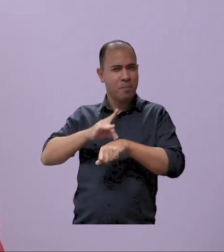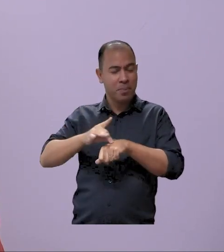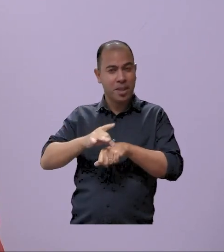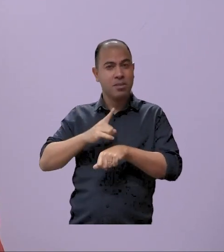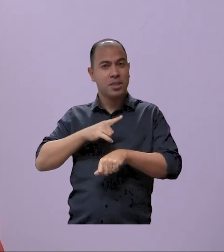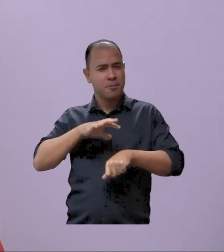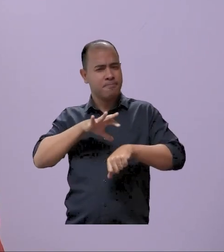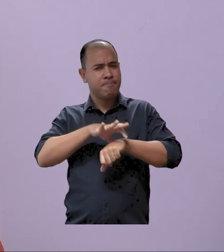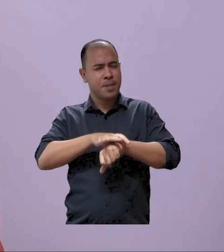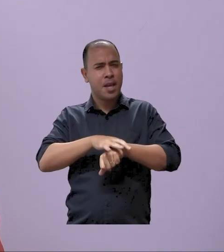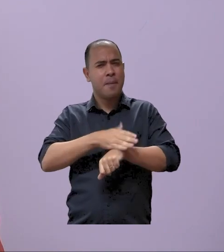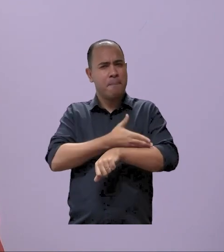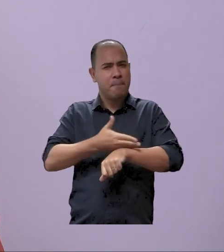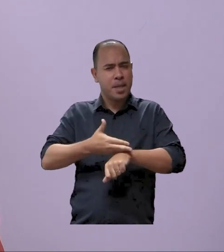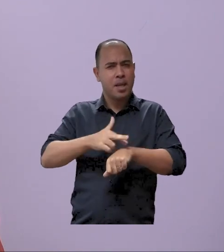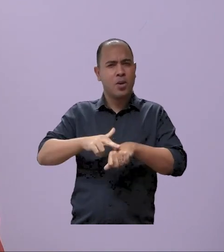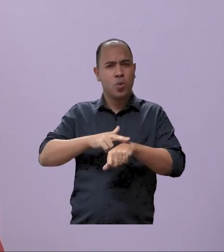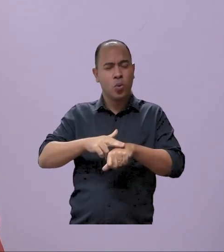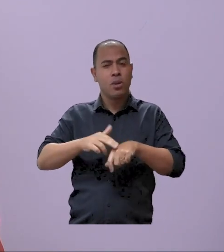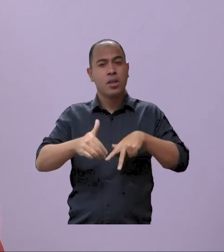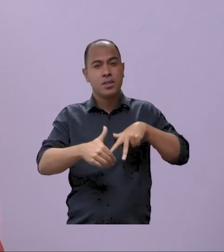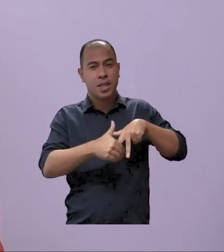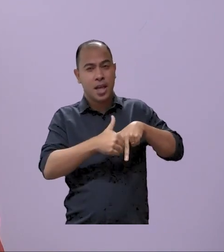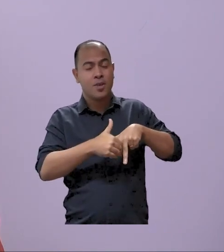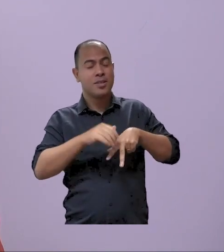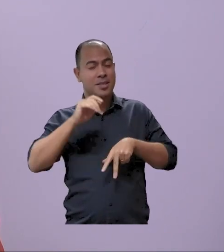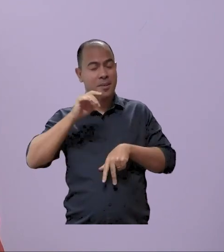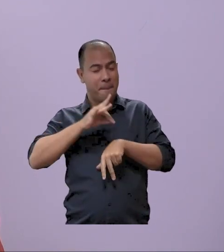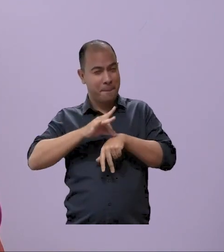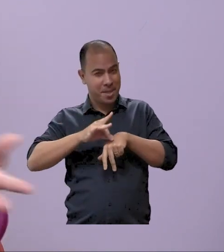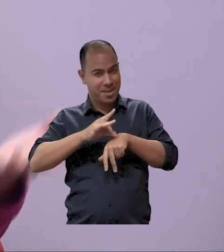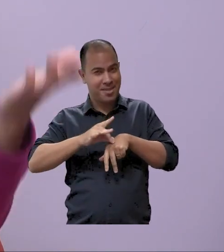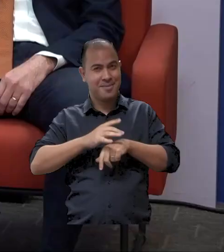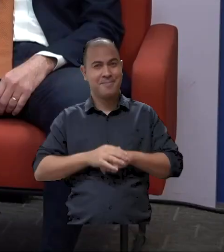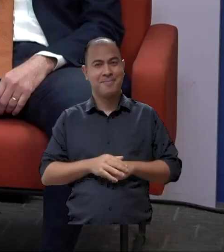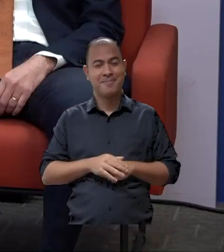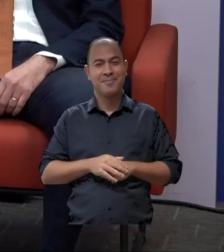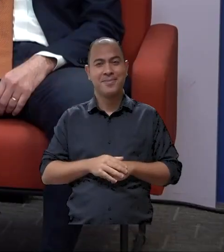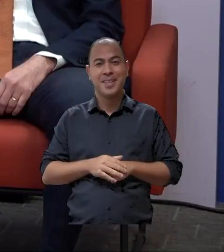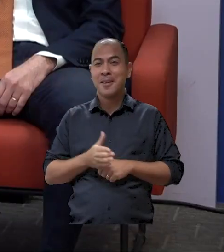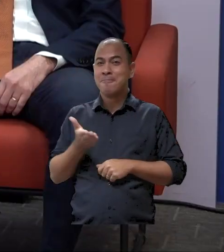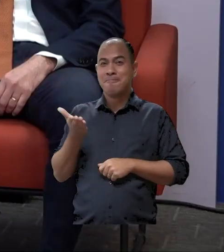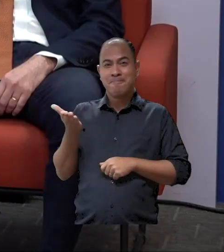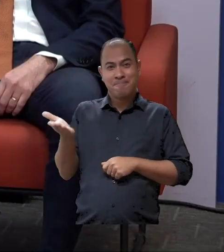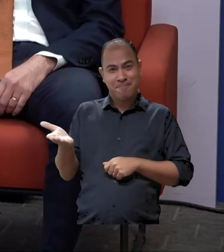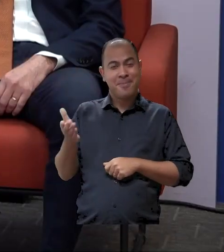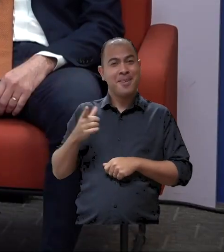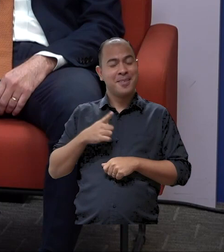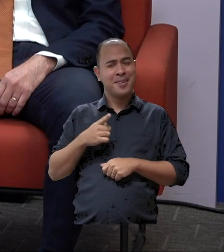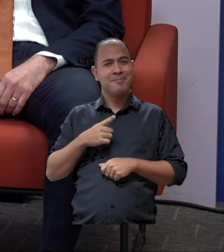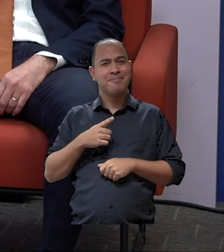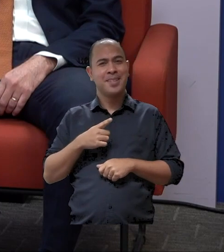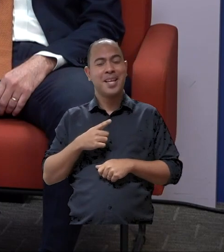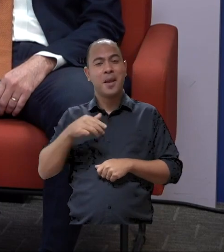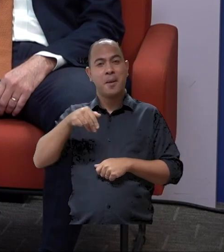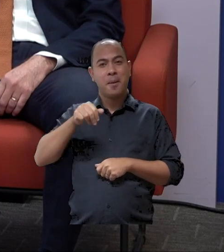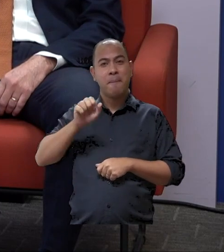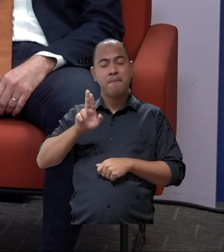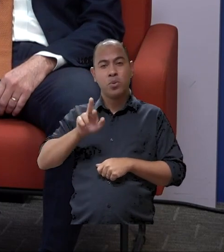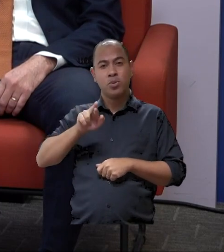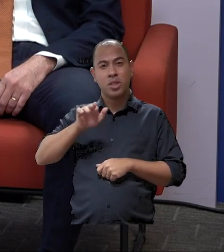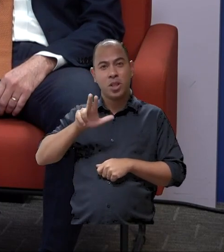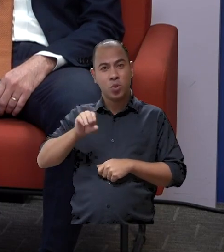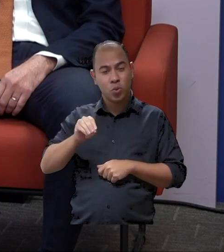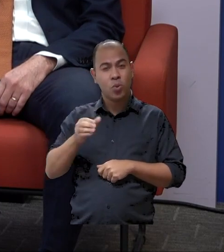de manga comprida branca com roxo e uma calça preta. E hoje estamos aqui com o procurador Murilo Costa. Ele